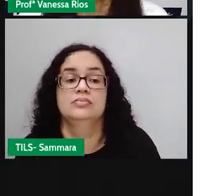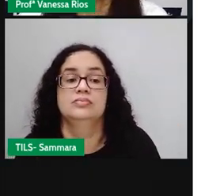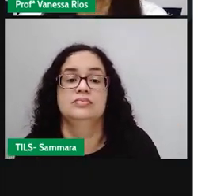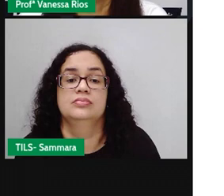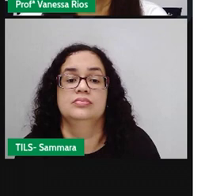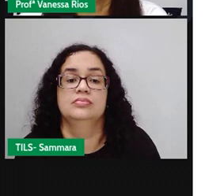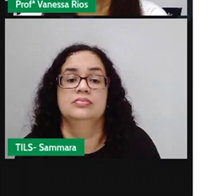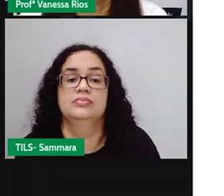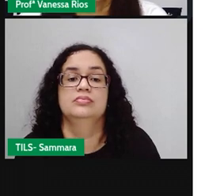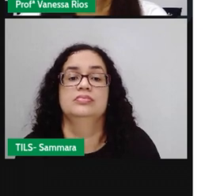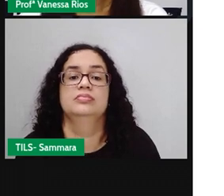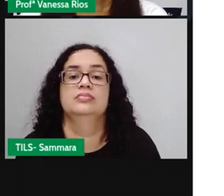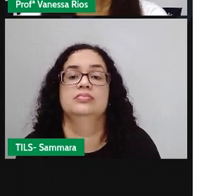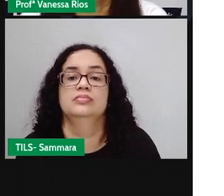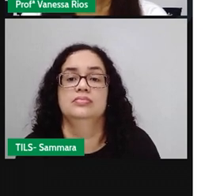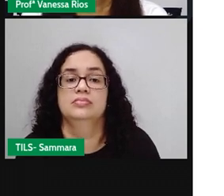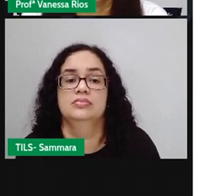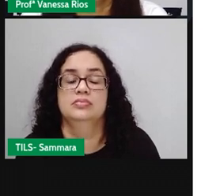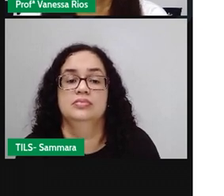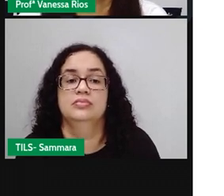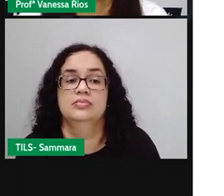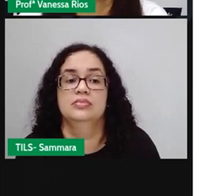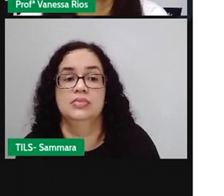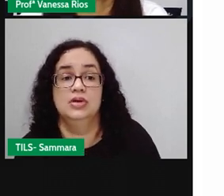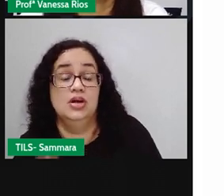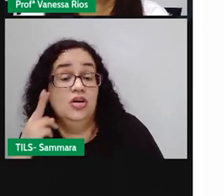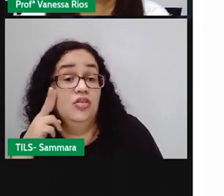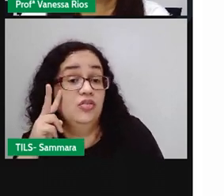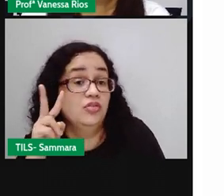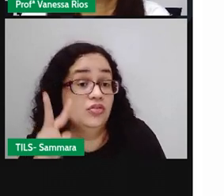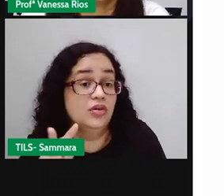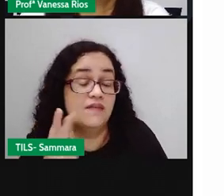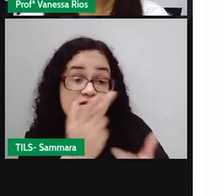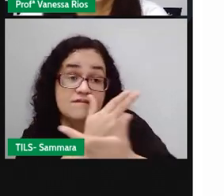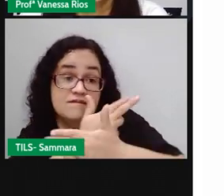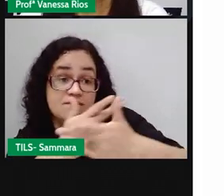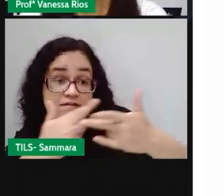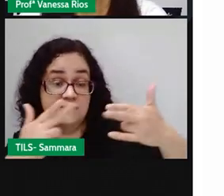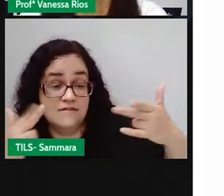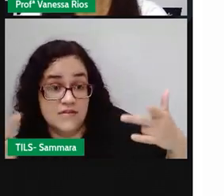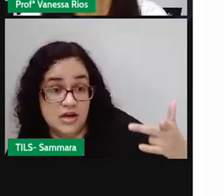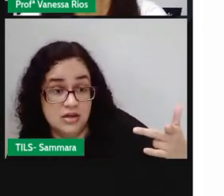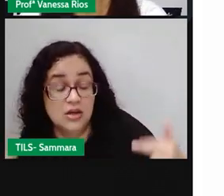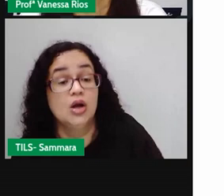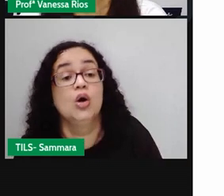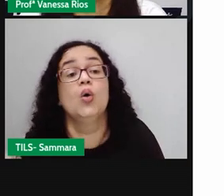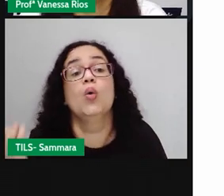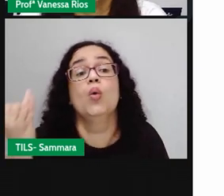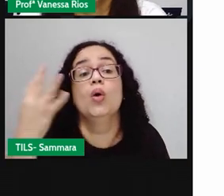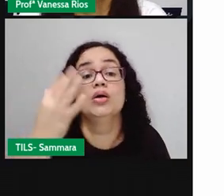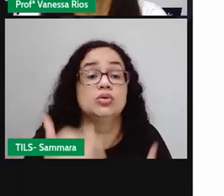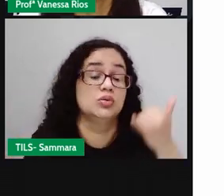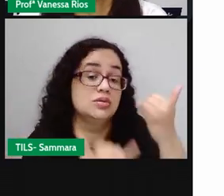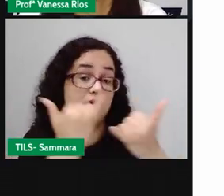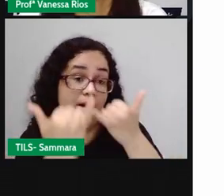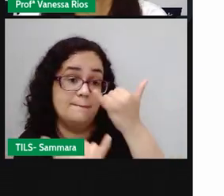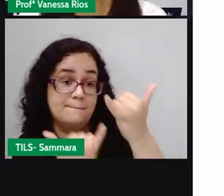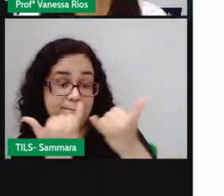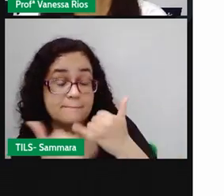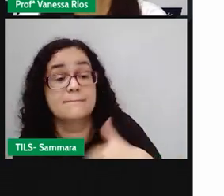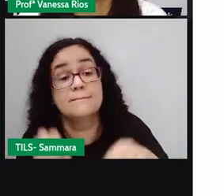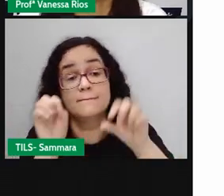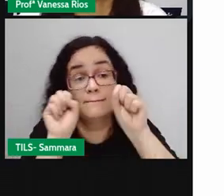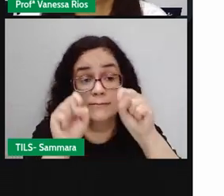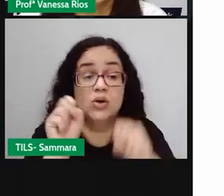fabricação. Então é isso aí, a gente viu aí a variedade, né, do quanto os brinquedos eles